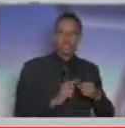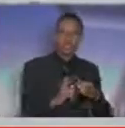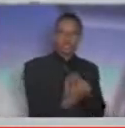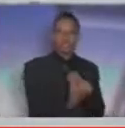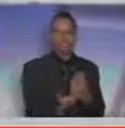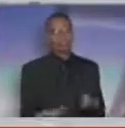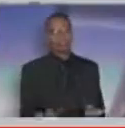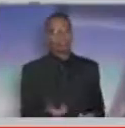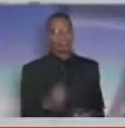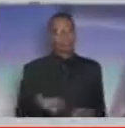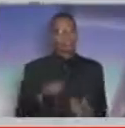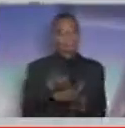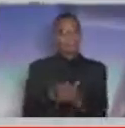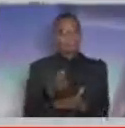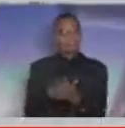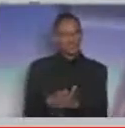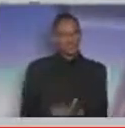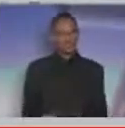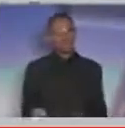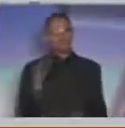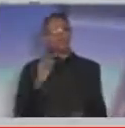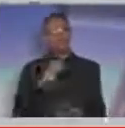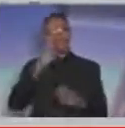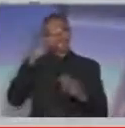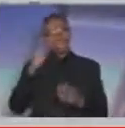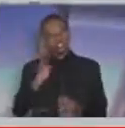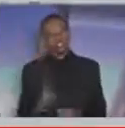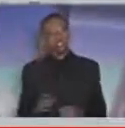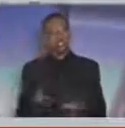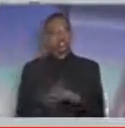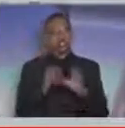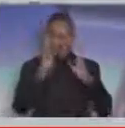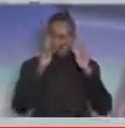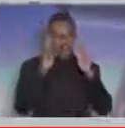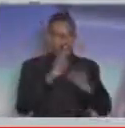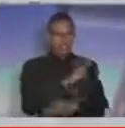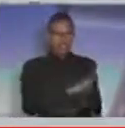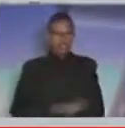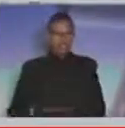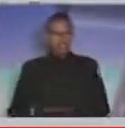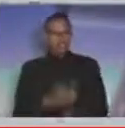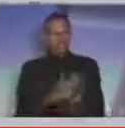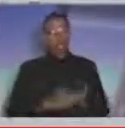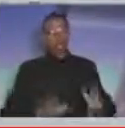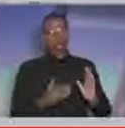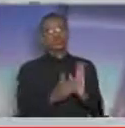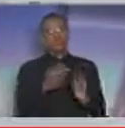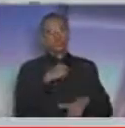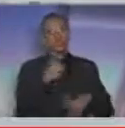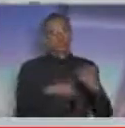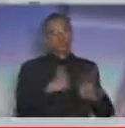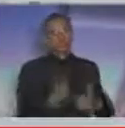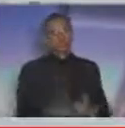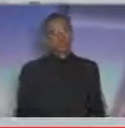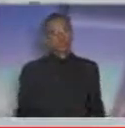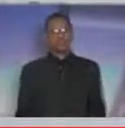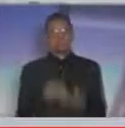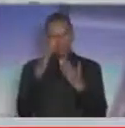essa luta em defesa dos direitos e da dignidade dos Servidores e da servidores readaptados Muito